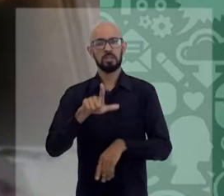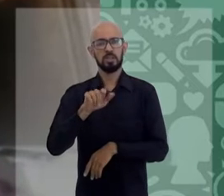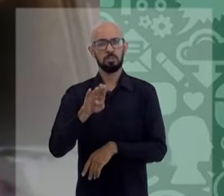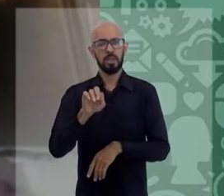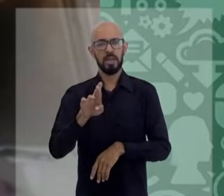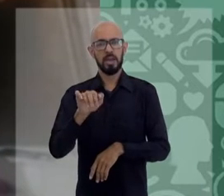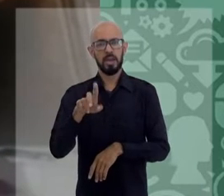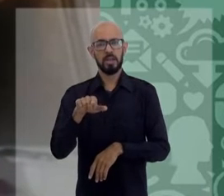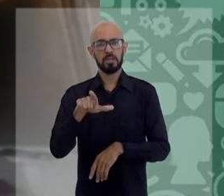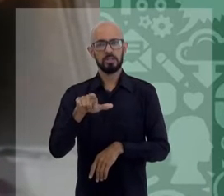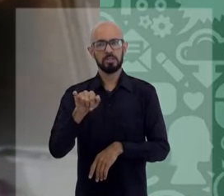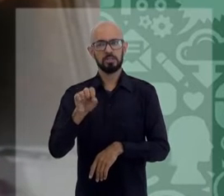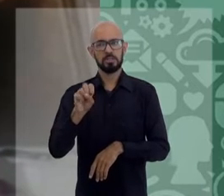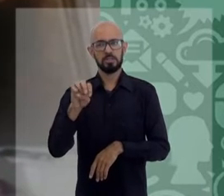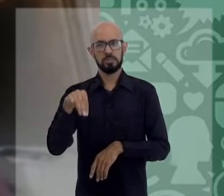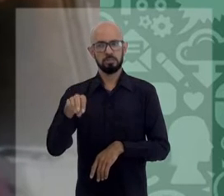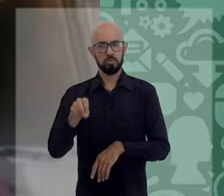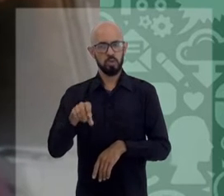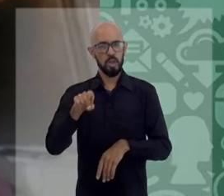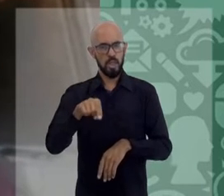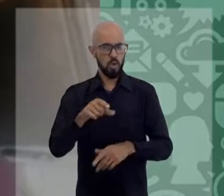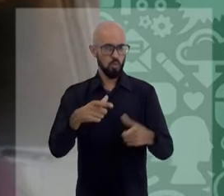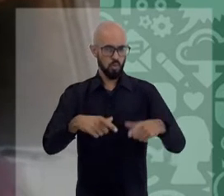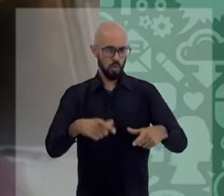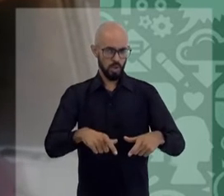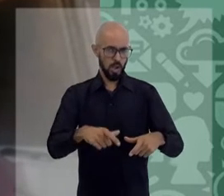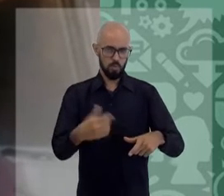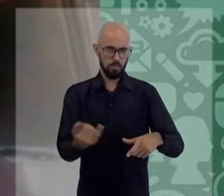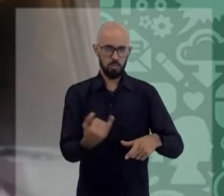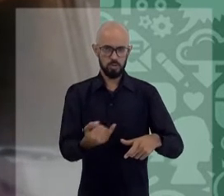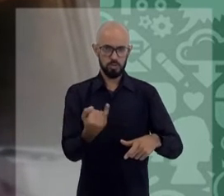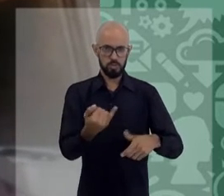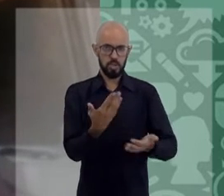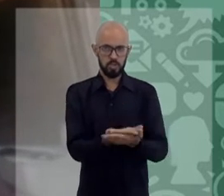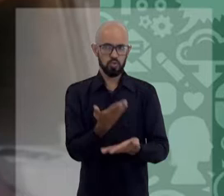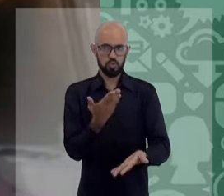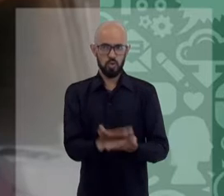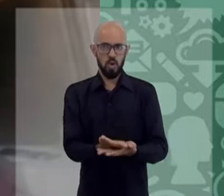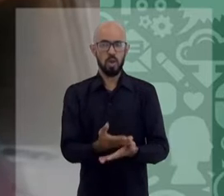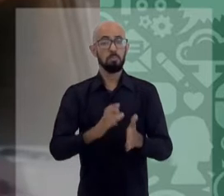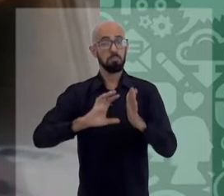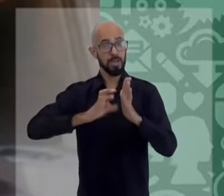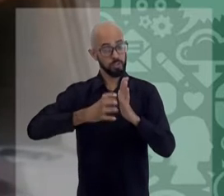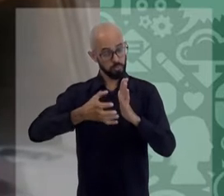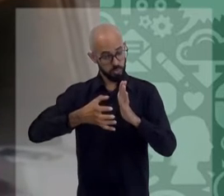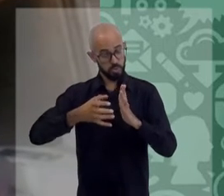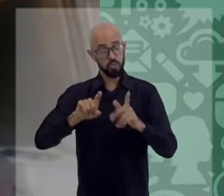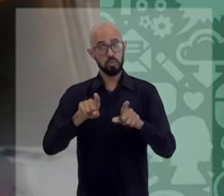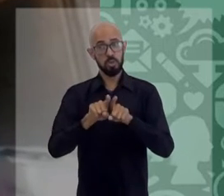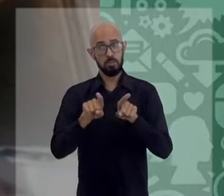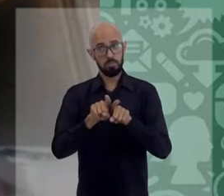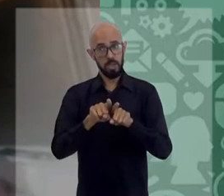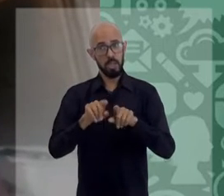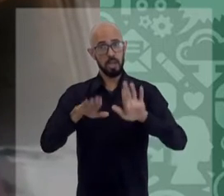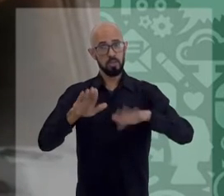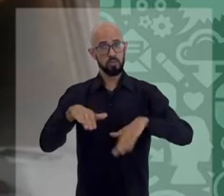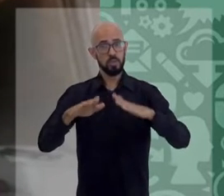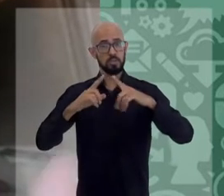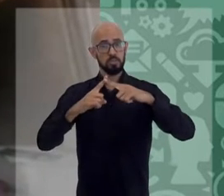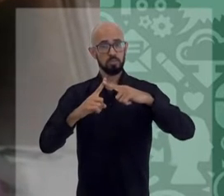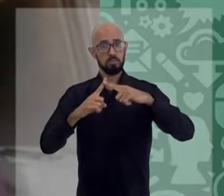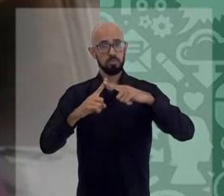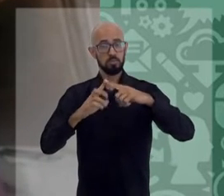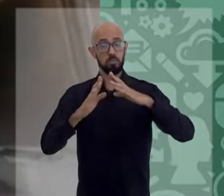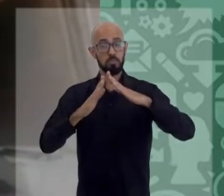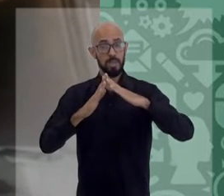Nesses espaços, são um espaço de formação, que são fundamentais. A escola é um espaço, um partido político é um espaço,